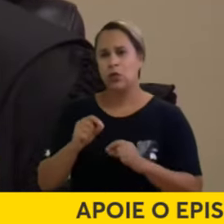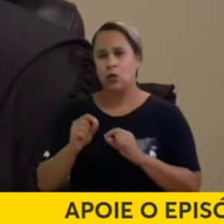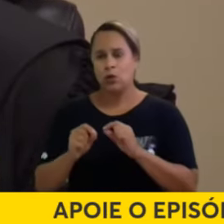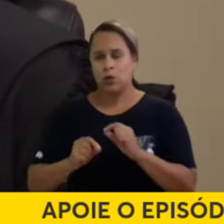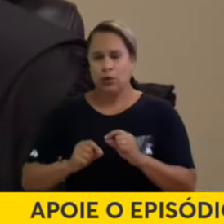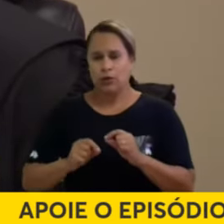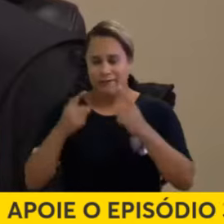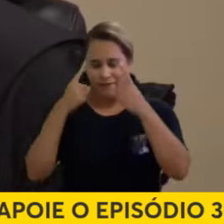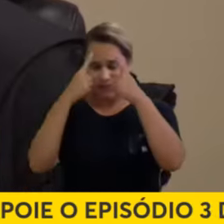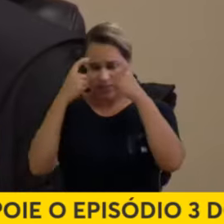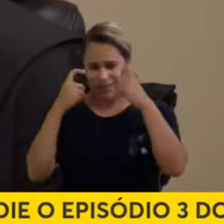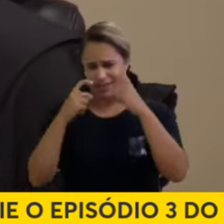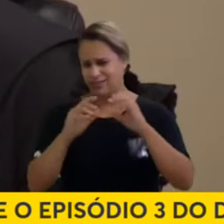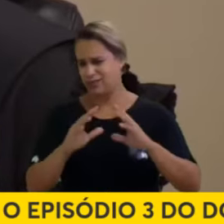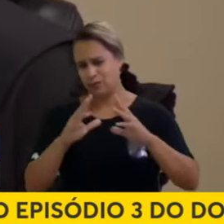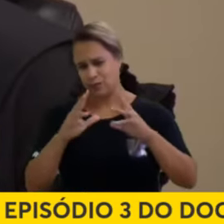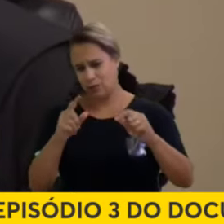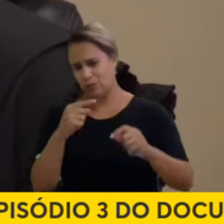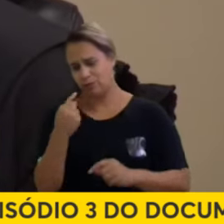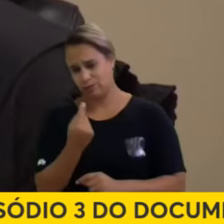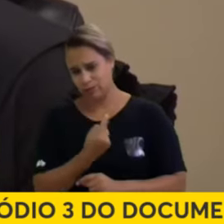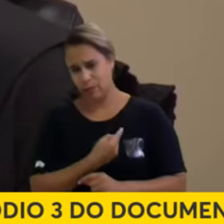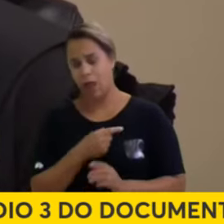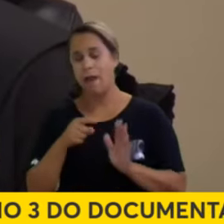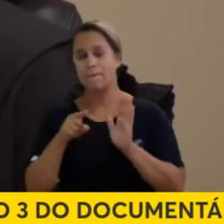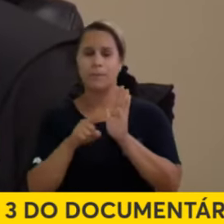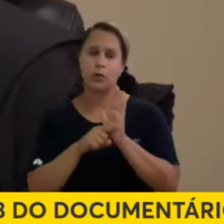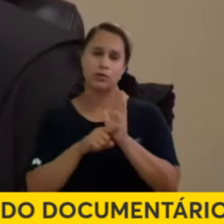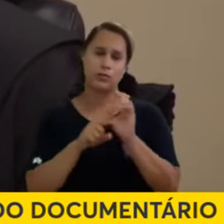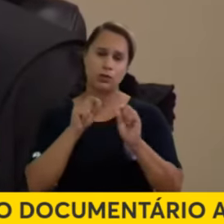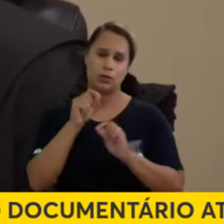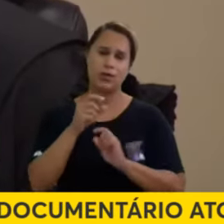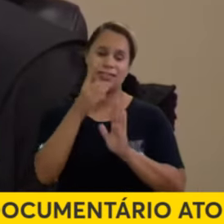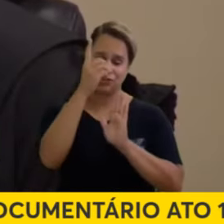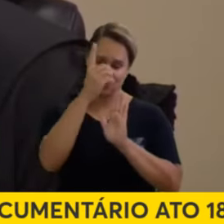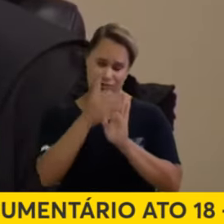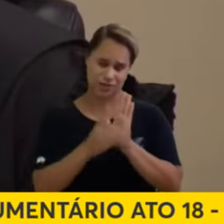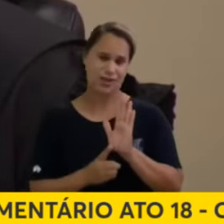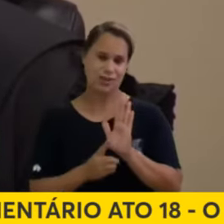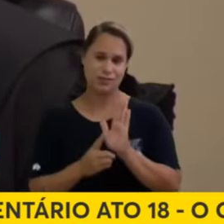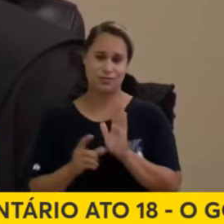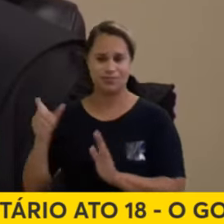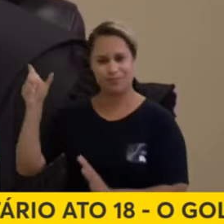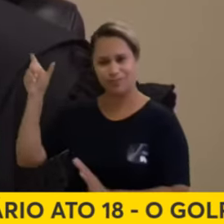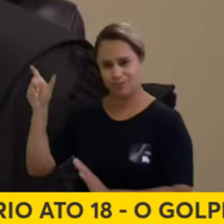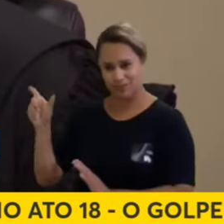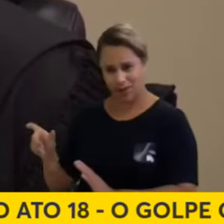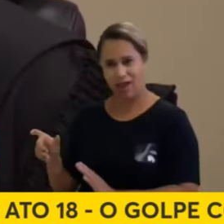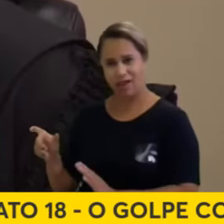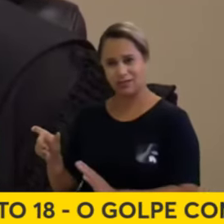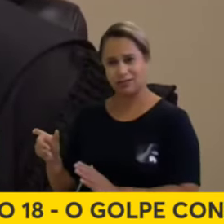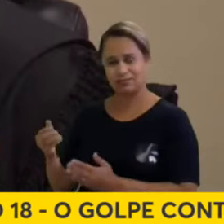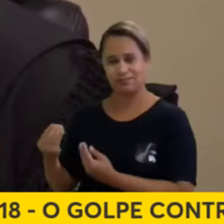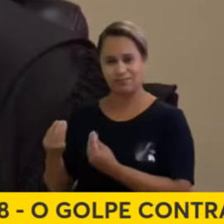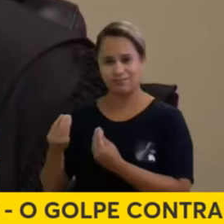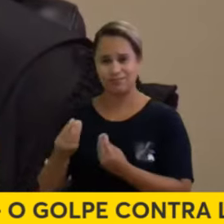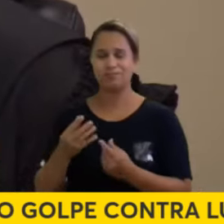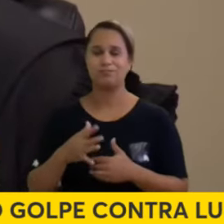natural de todos nós é a positividade do direito que Sócrates presta acatamento ao não escapar da